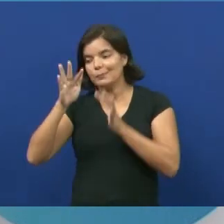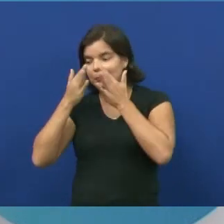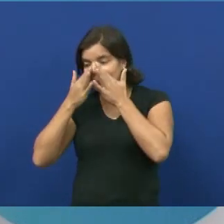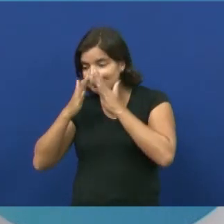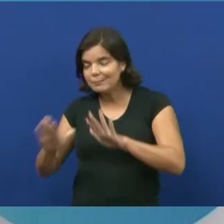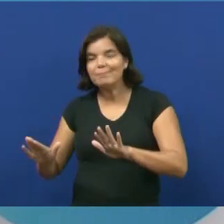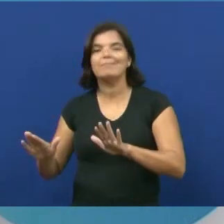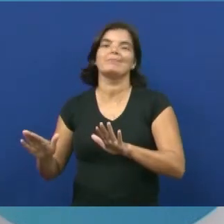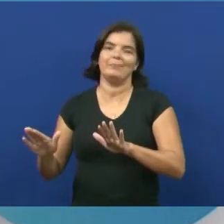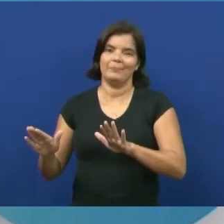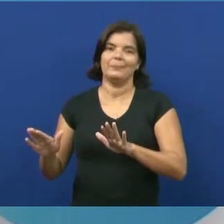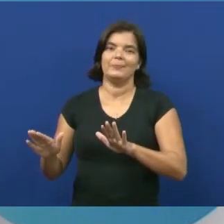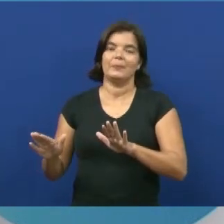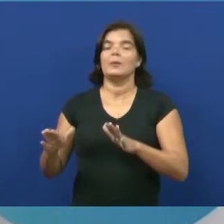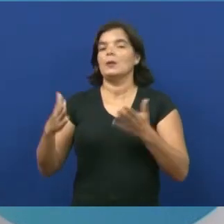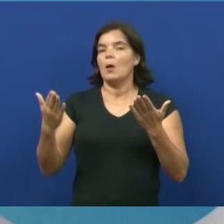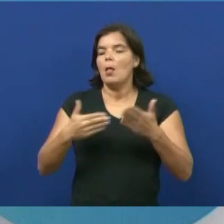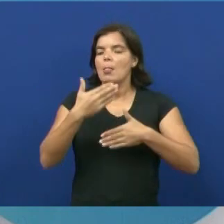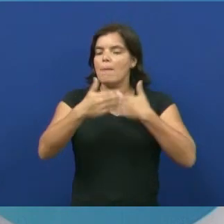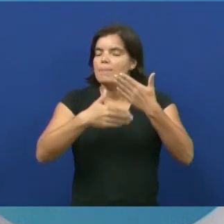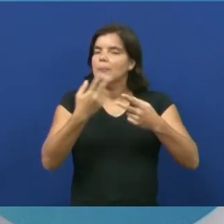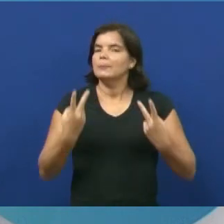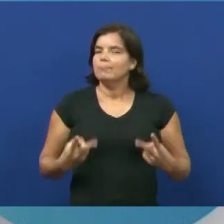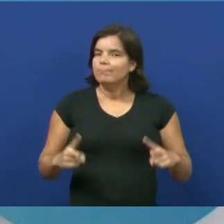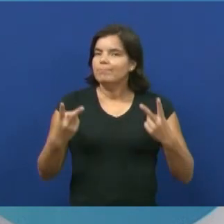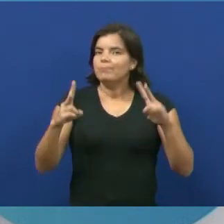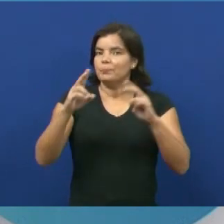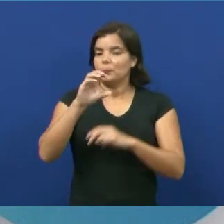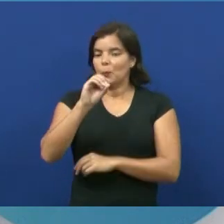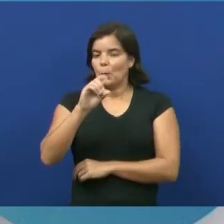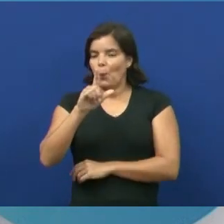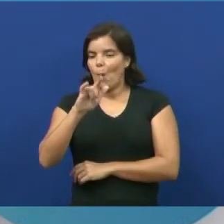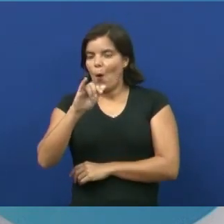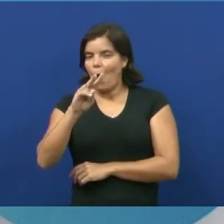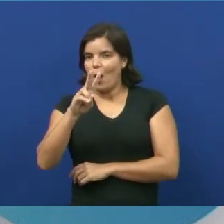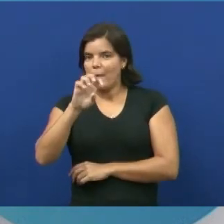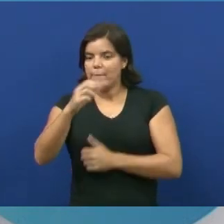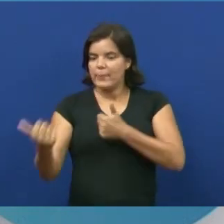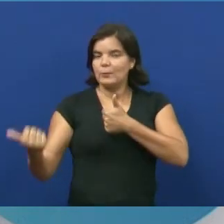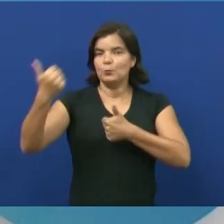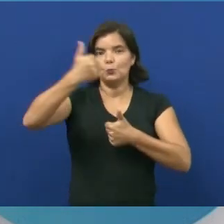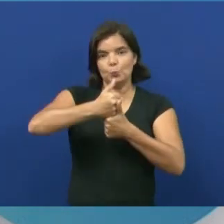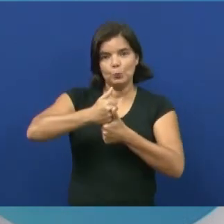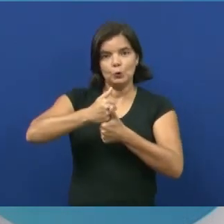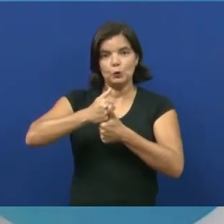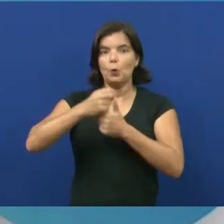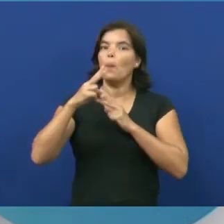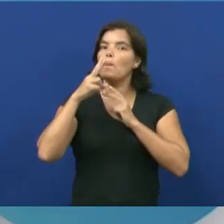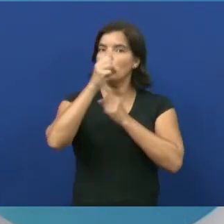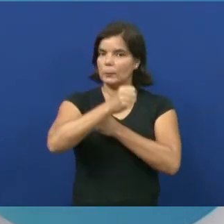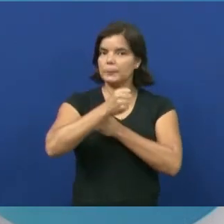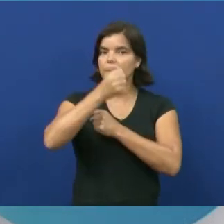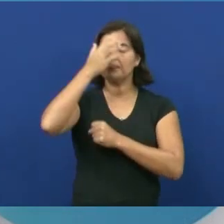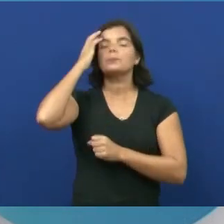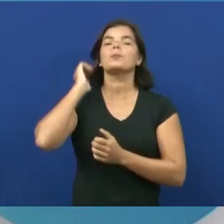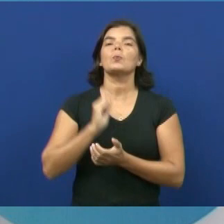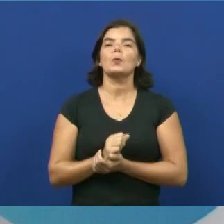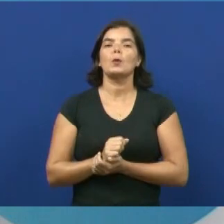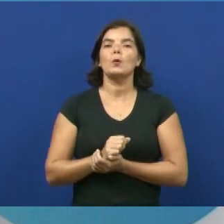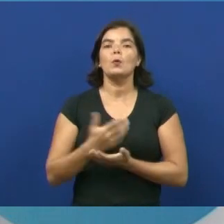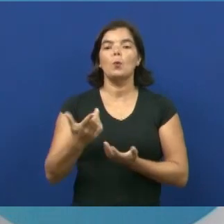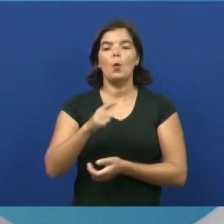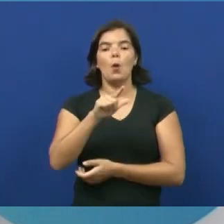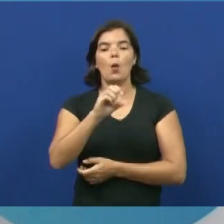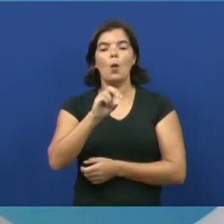cabeças redondas. Então, após essa vitória, o Oliver Cromwell vai assumir o poder e vai se autoproclamar